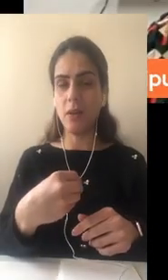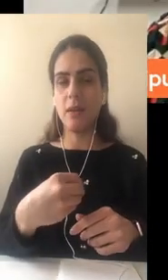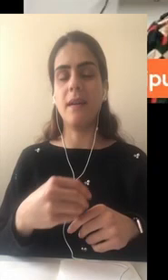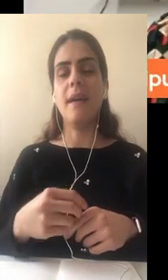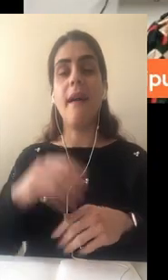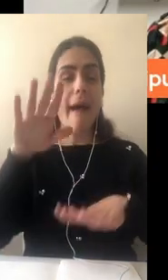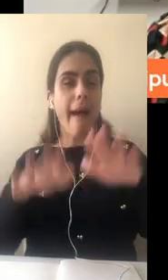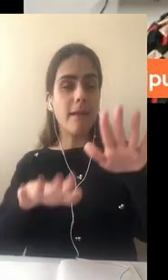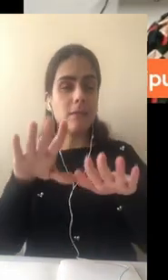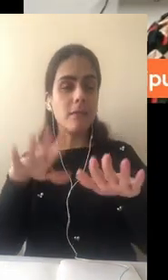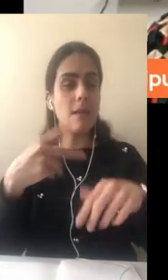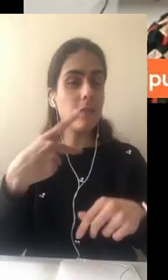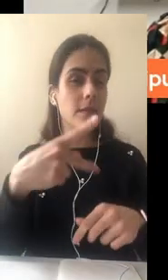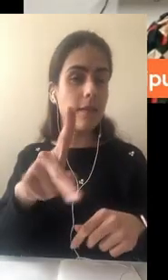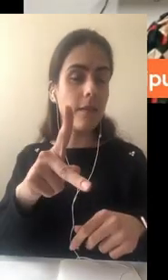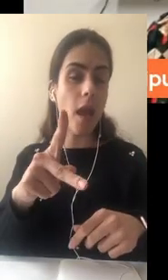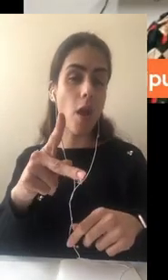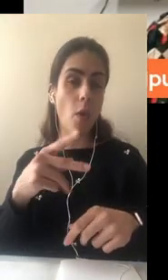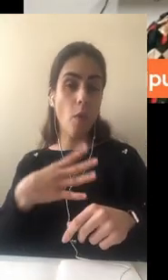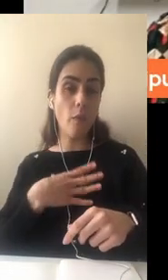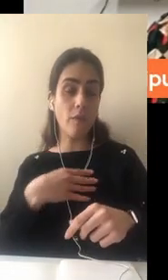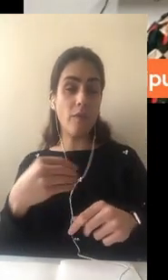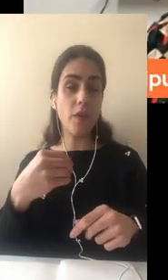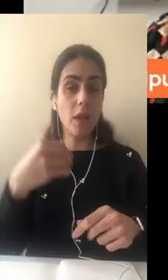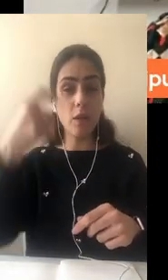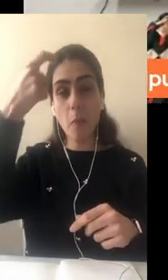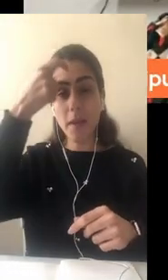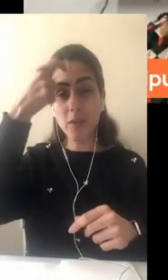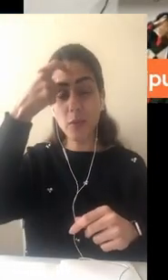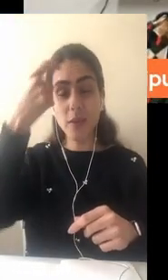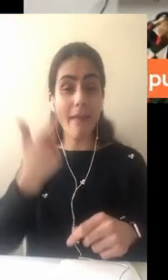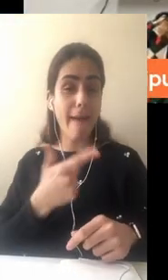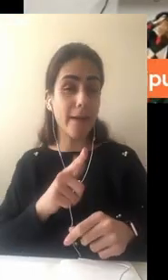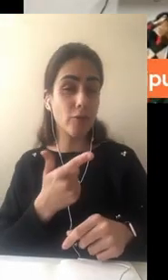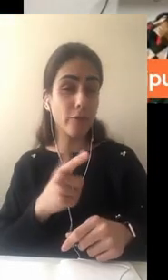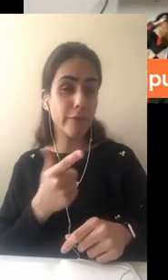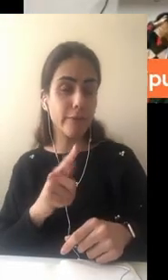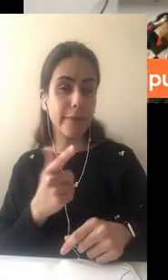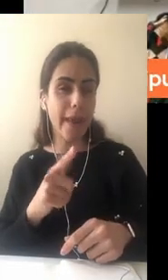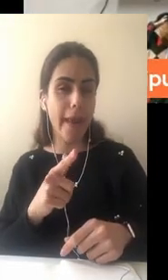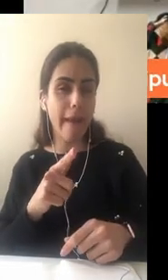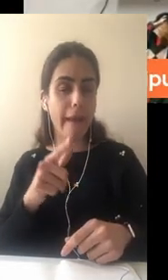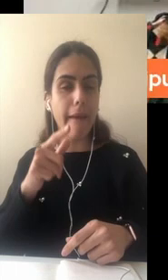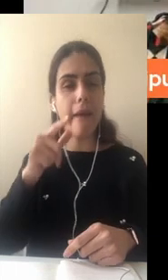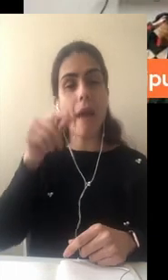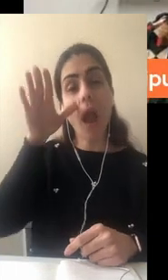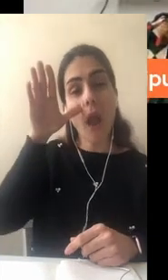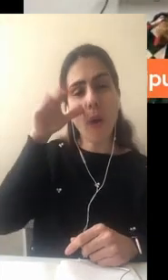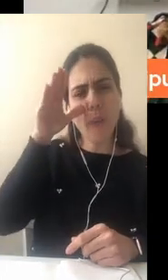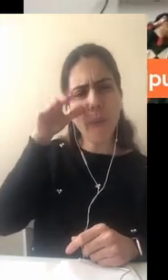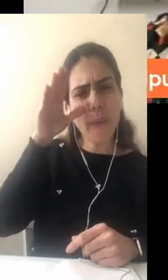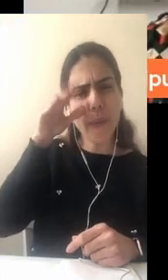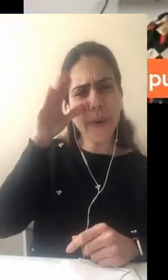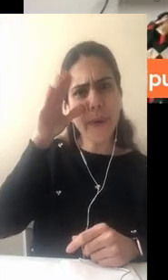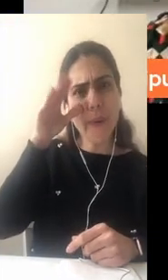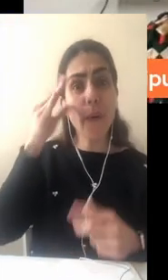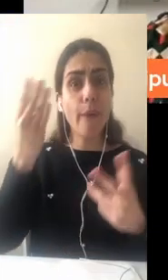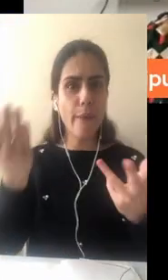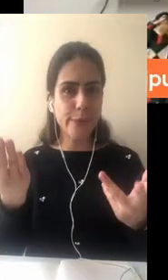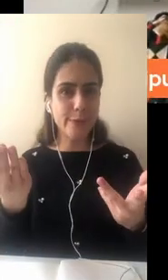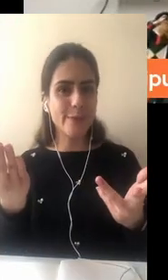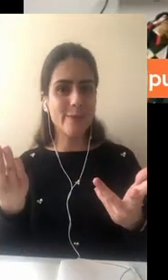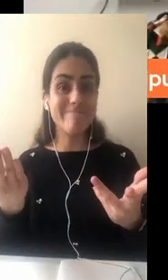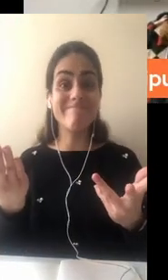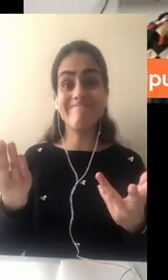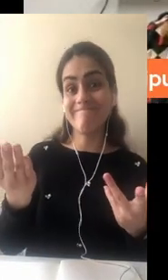muitas vezes impulsivo, mais imaturo, mais aventureiro, curioso, esse perfil